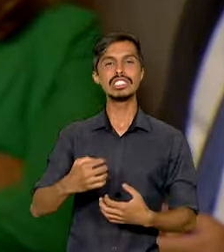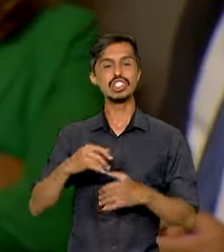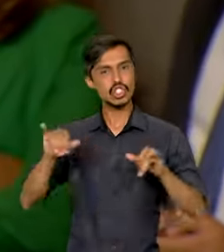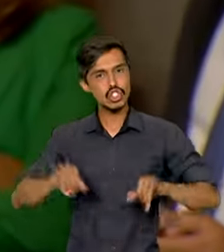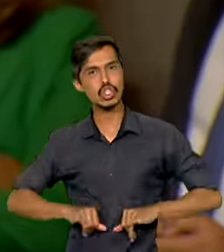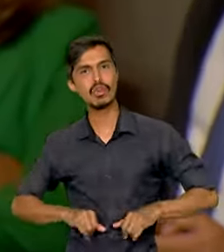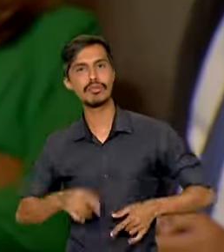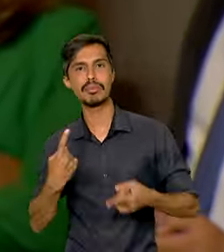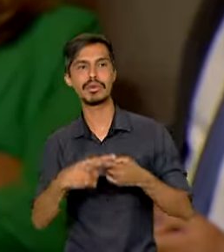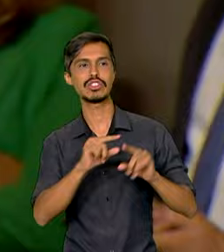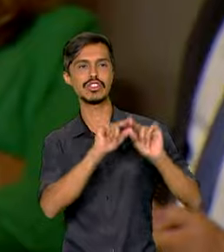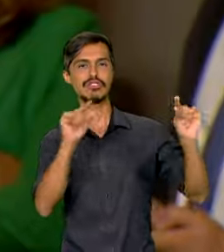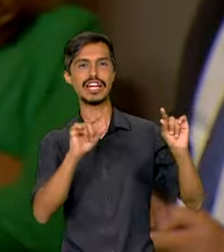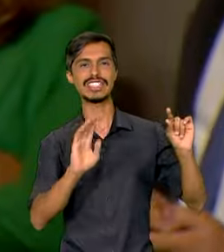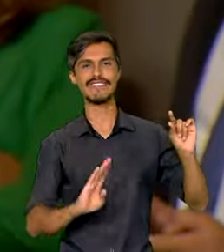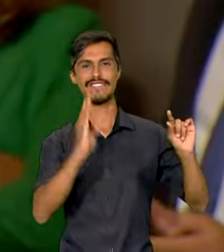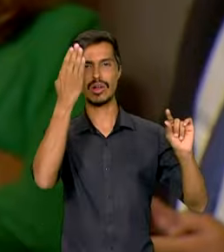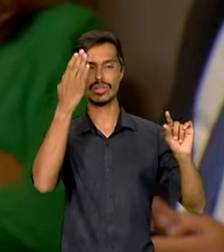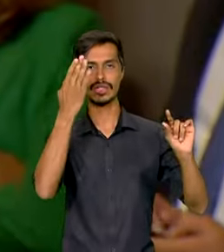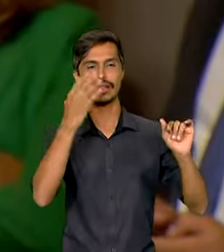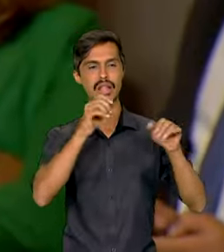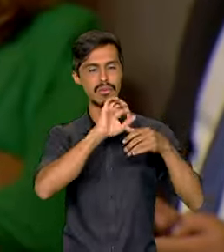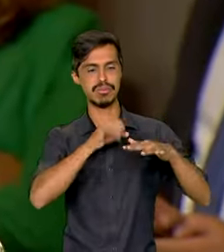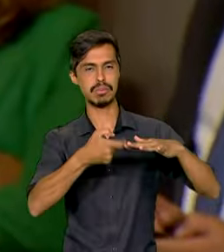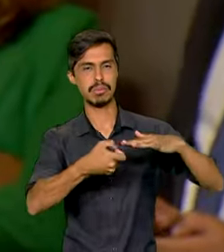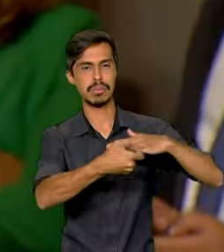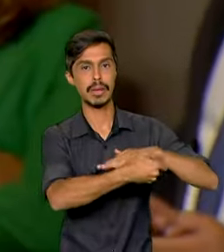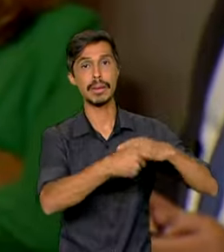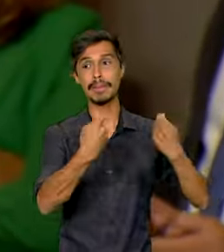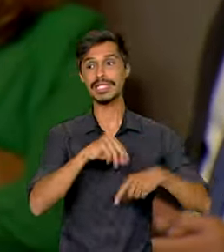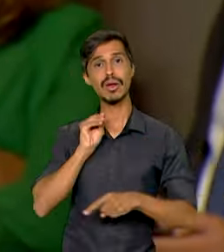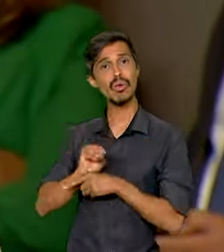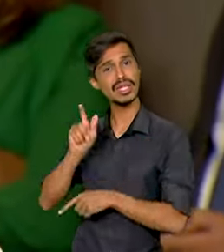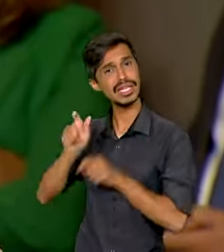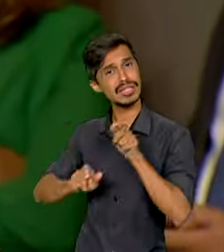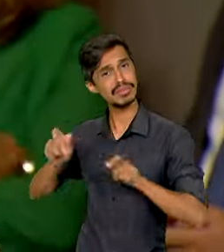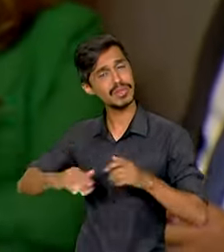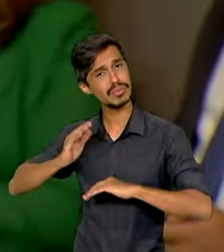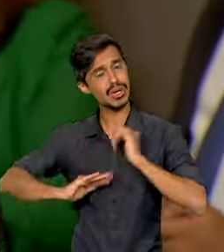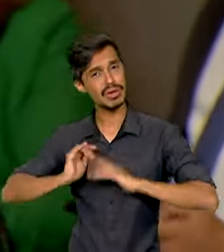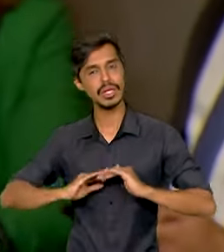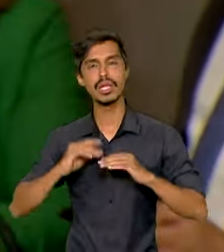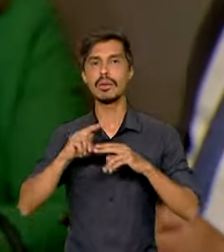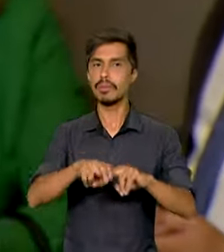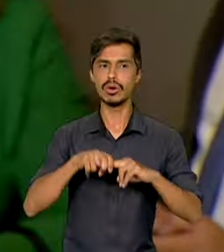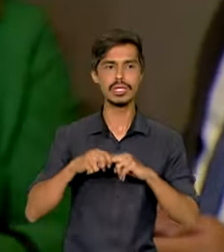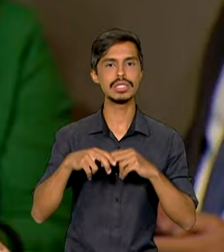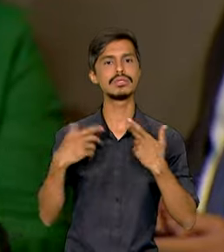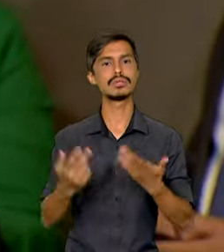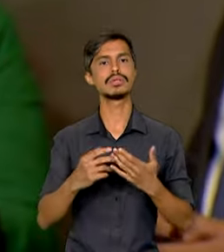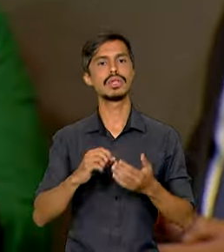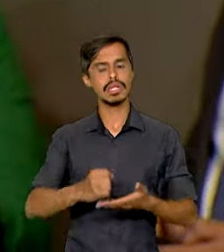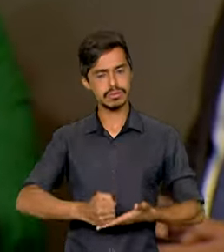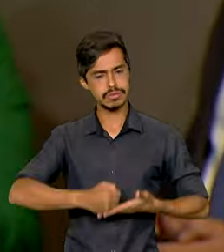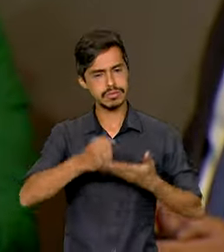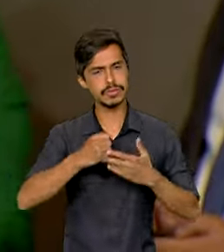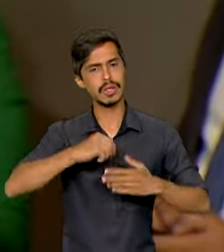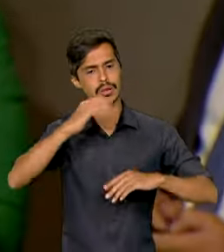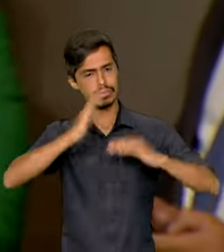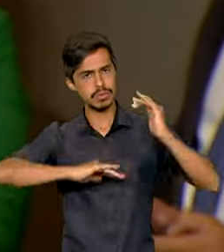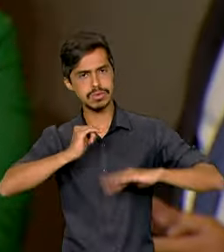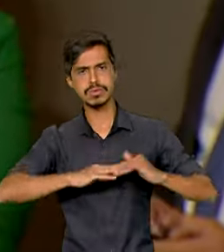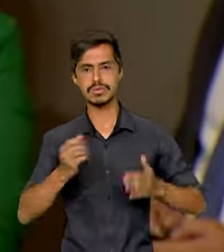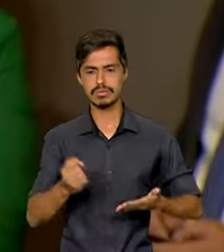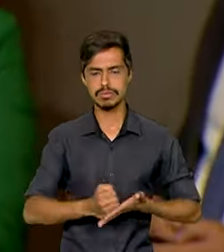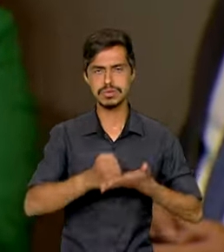nós precisamos cuidar desses profissionais e, por isso, esse pilar da capacitação, da qualificação